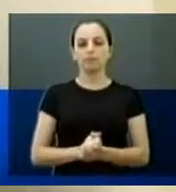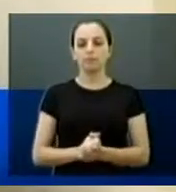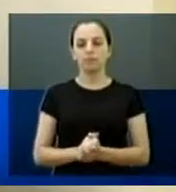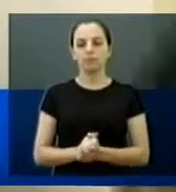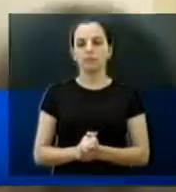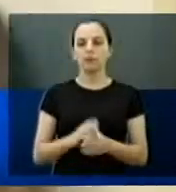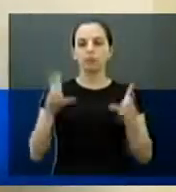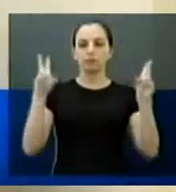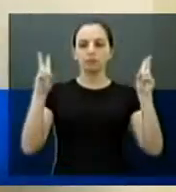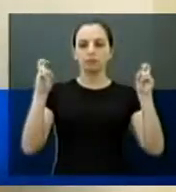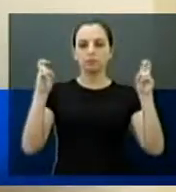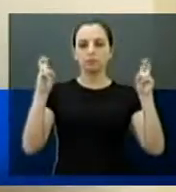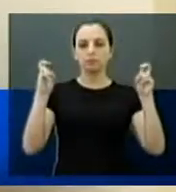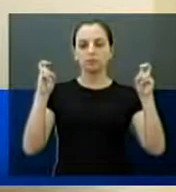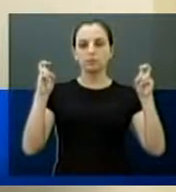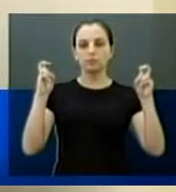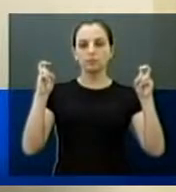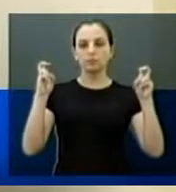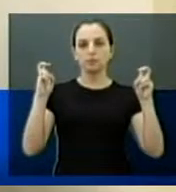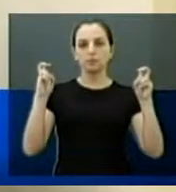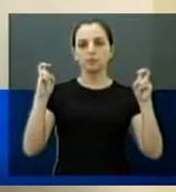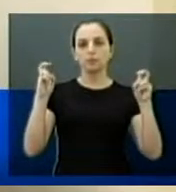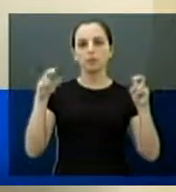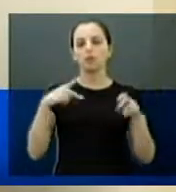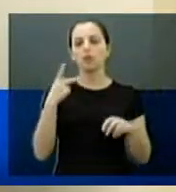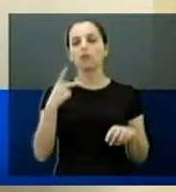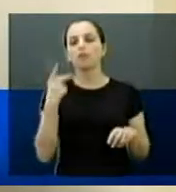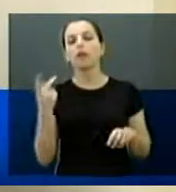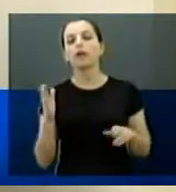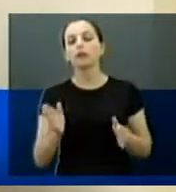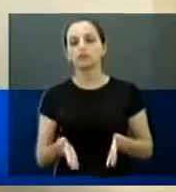sobre um assunto que eu inúmeras vezes tenho citado aqui